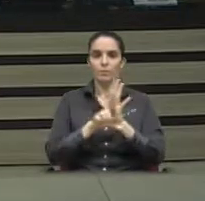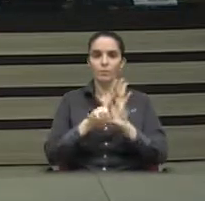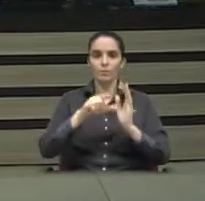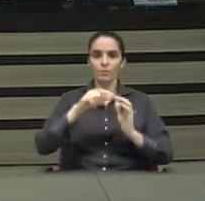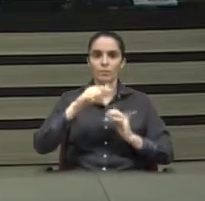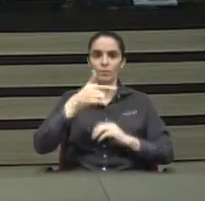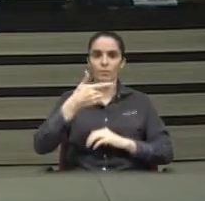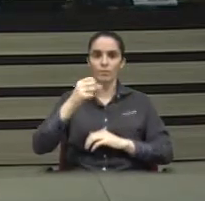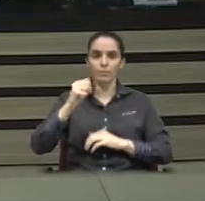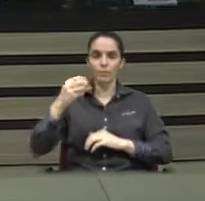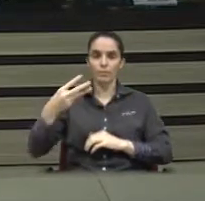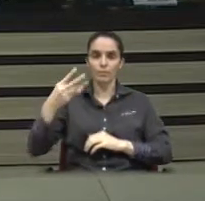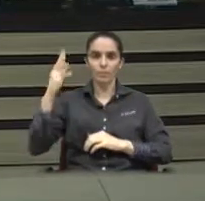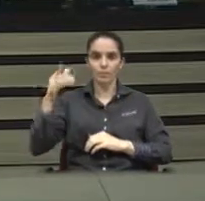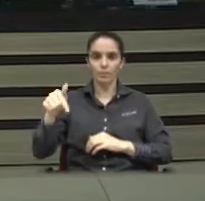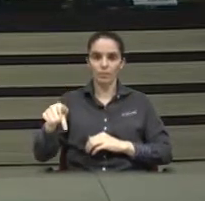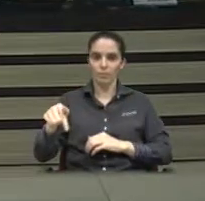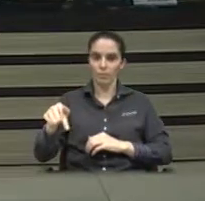lei